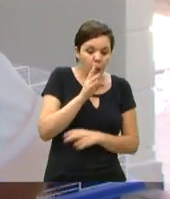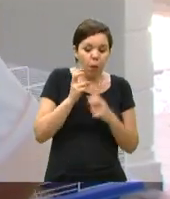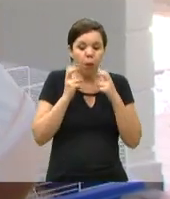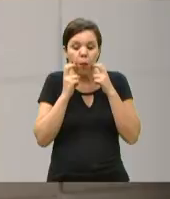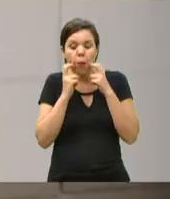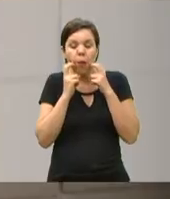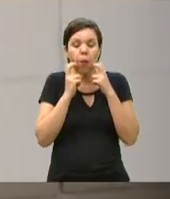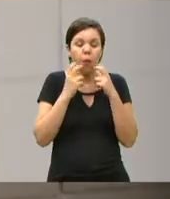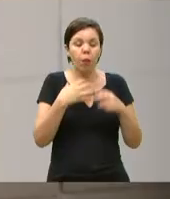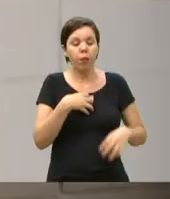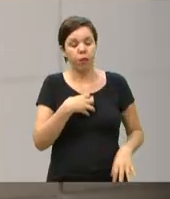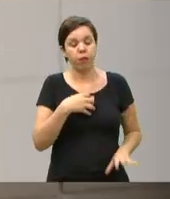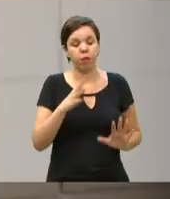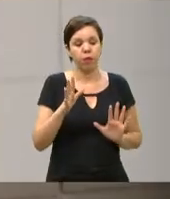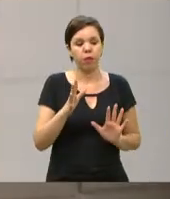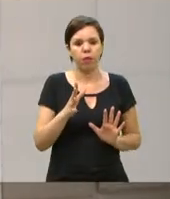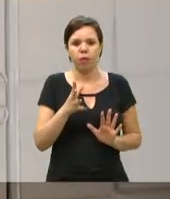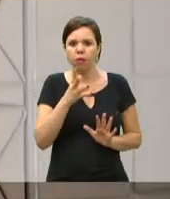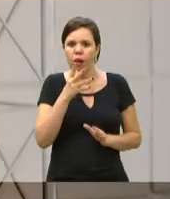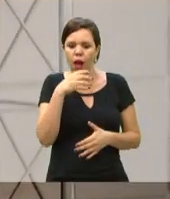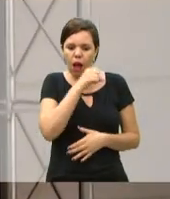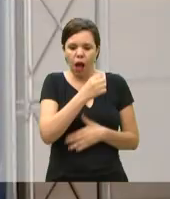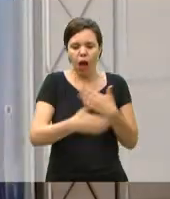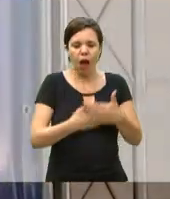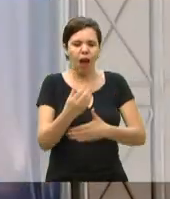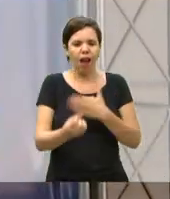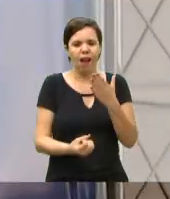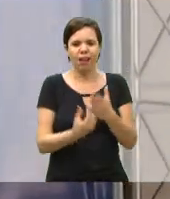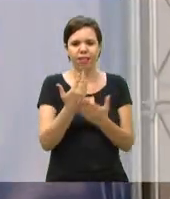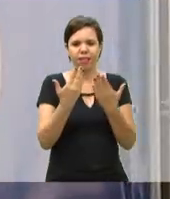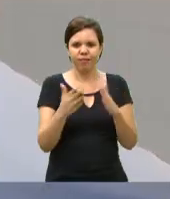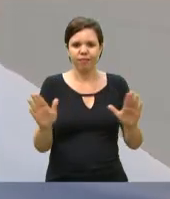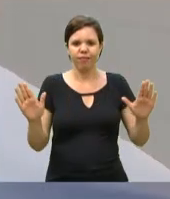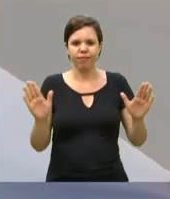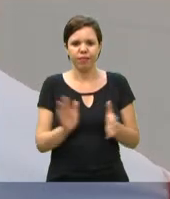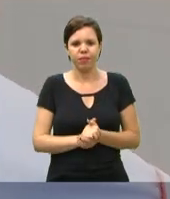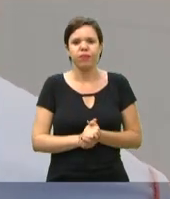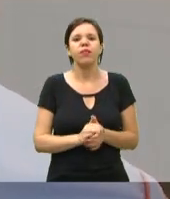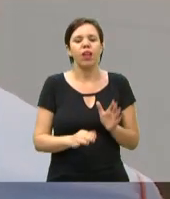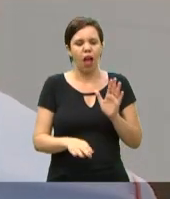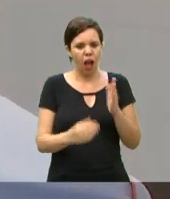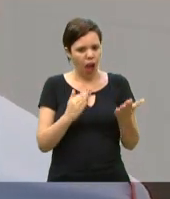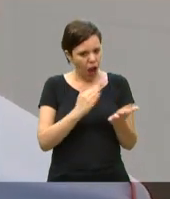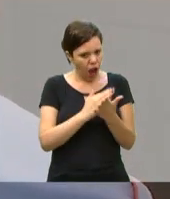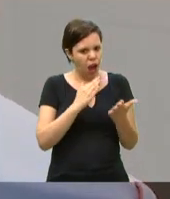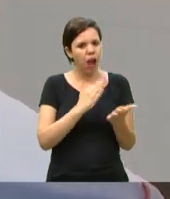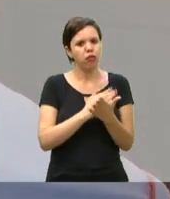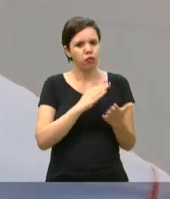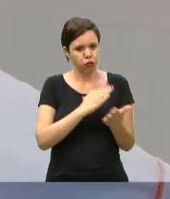na dela. Não demorou muito para desabrochar. Me ajuda bastante.